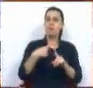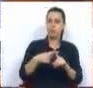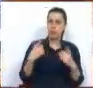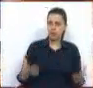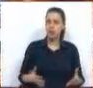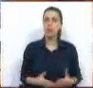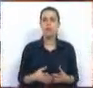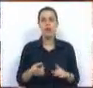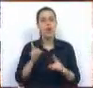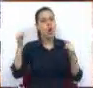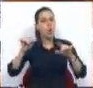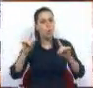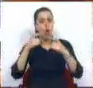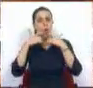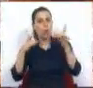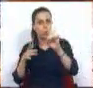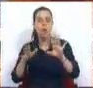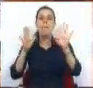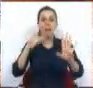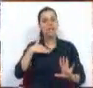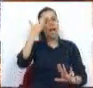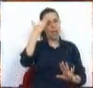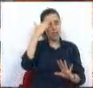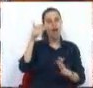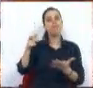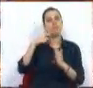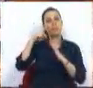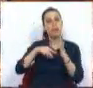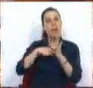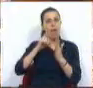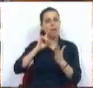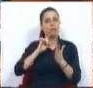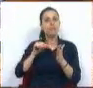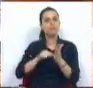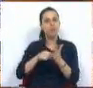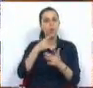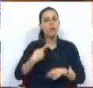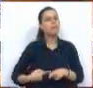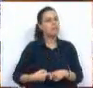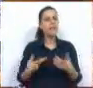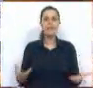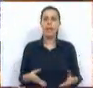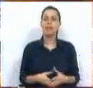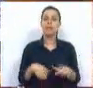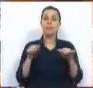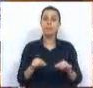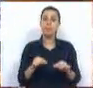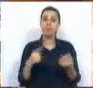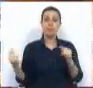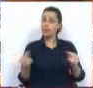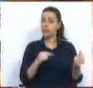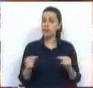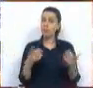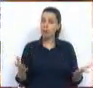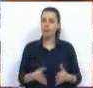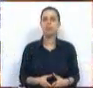positiva. Não concordamos com tudo, mas consideramos que é um elemento muito interessante para este